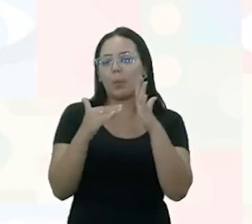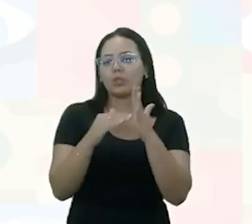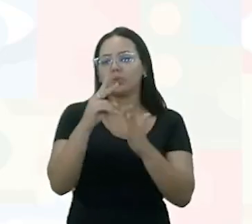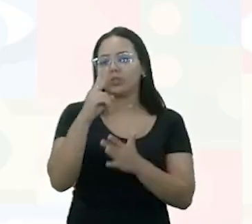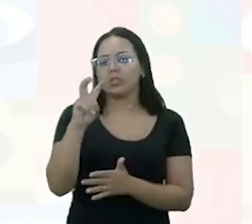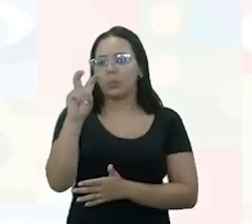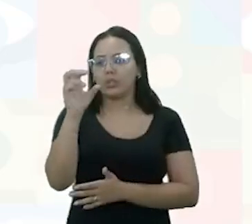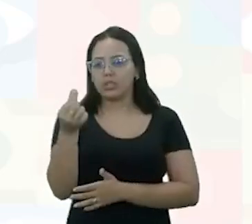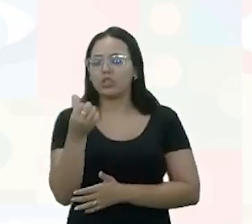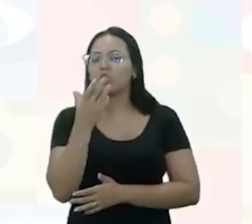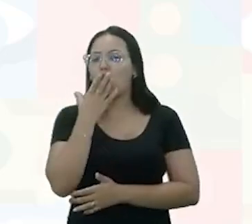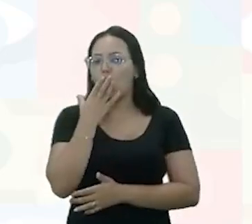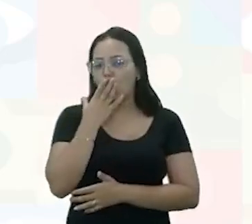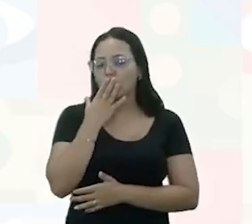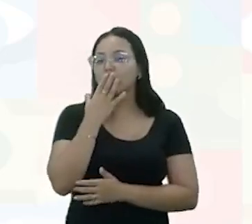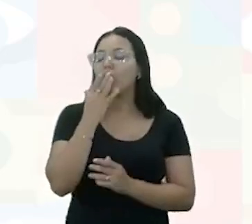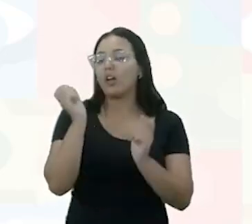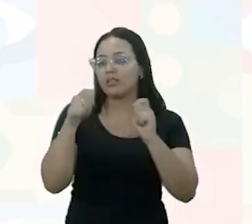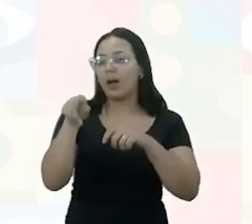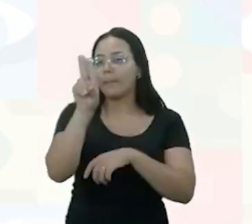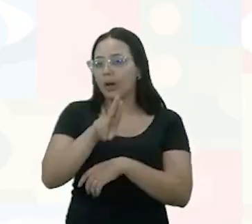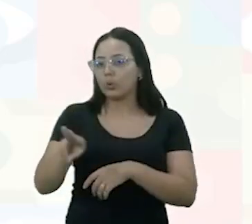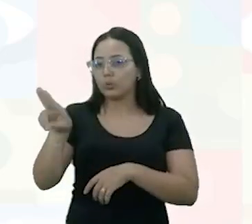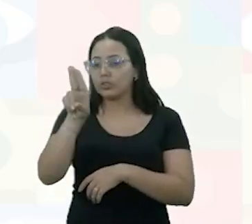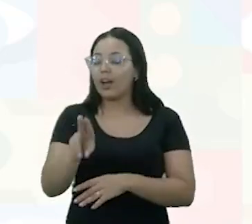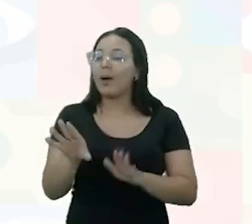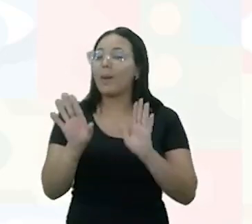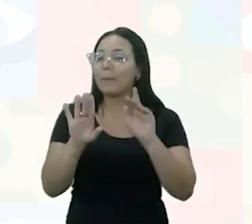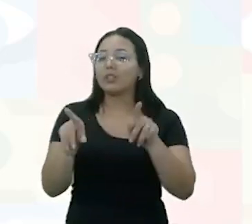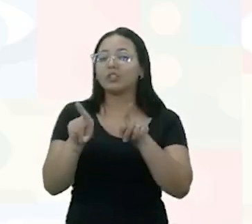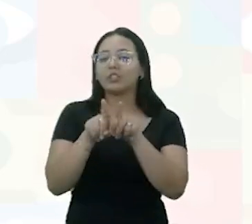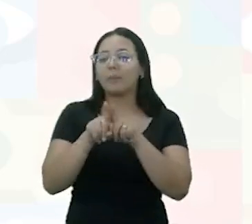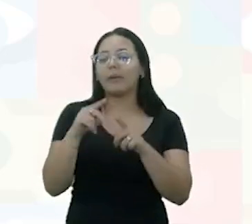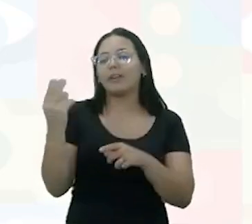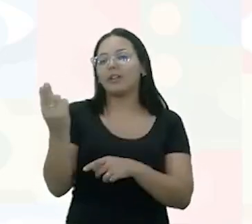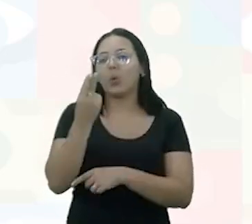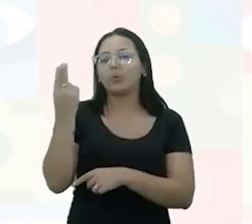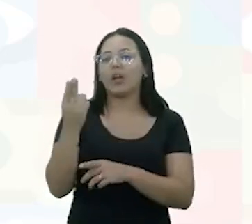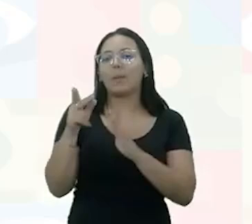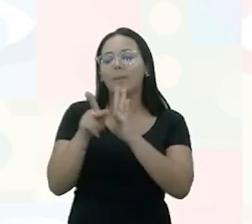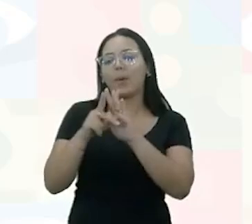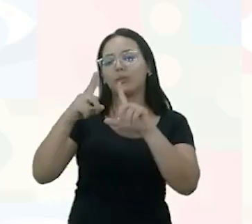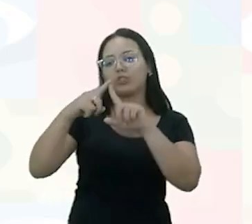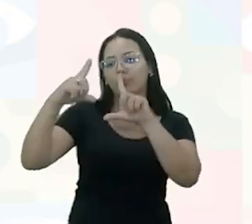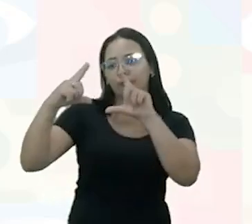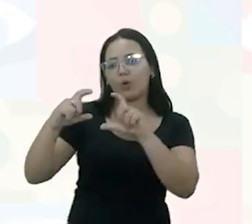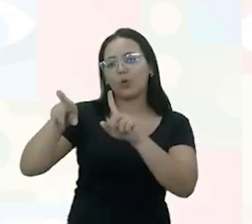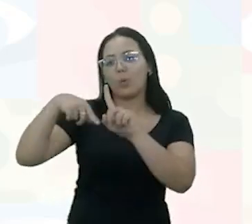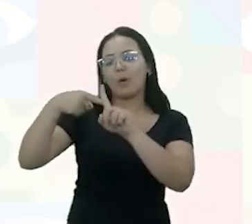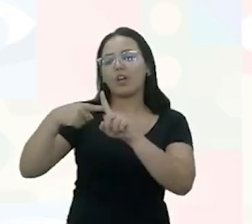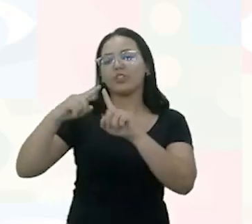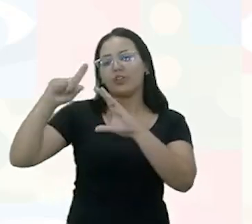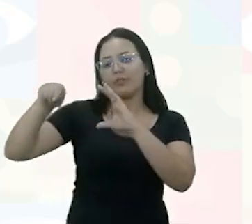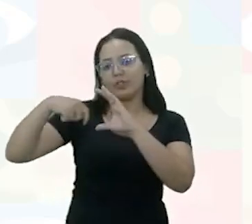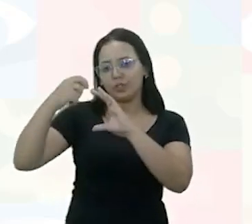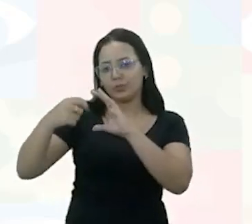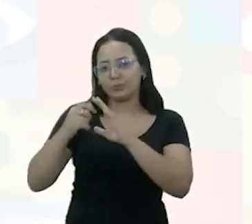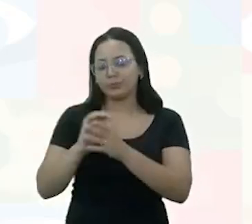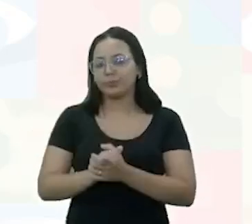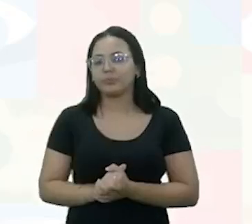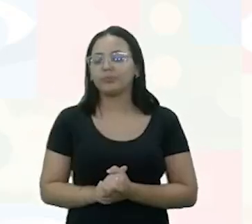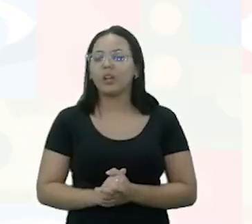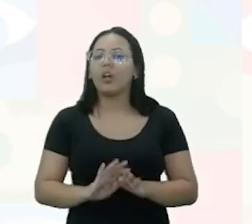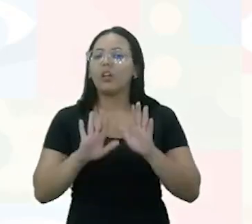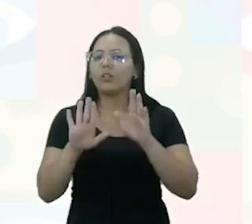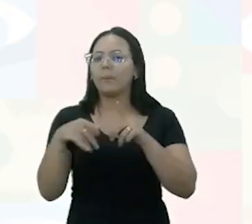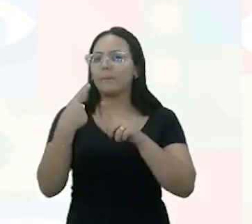cores, suficientes para gráficos, mas insuficientes para o quê? Para fotos e vídeos. podem